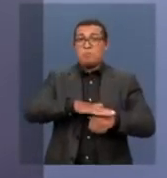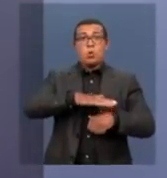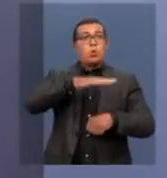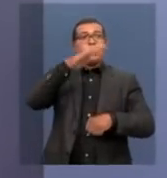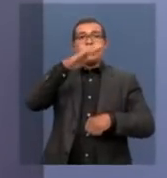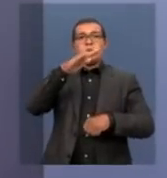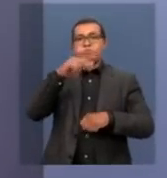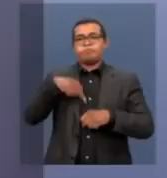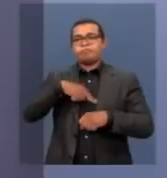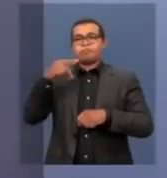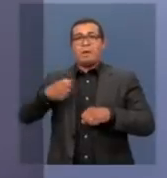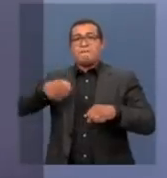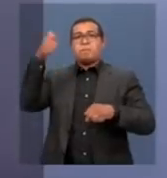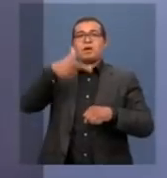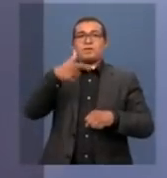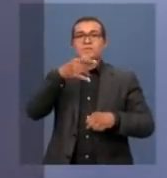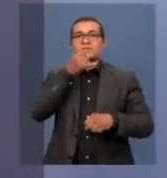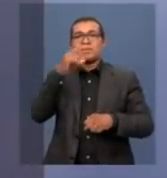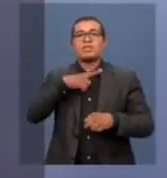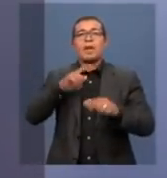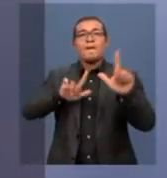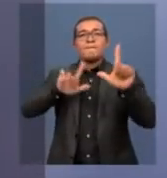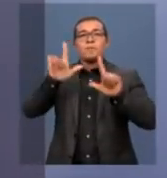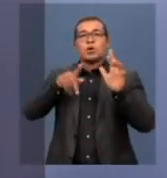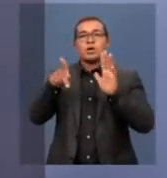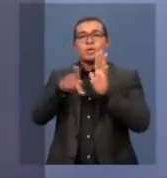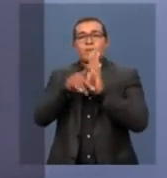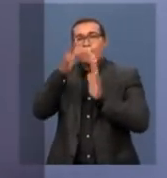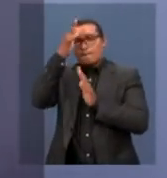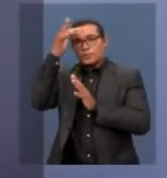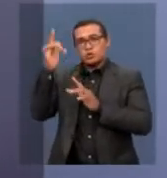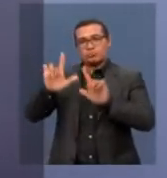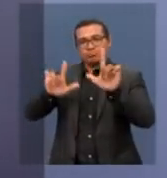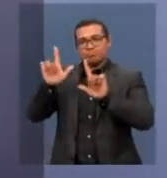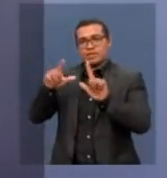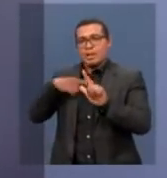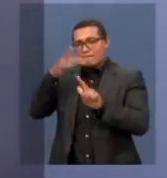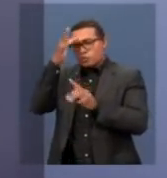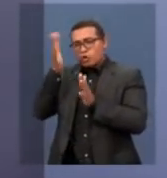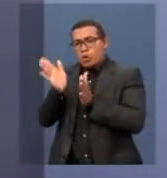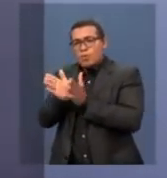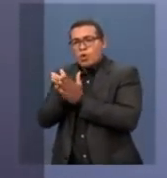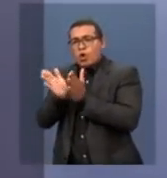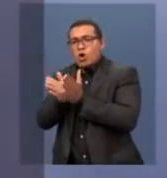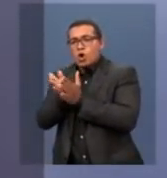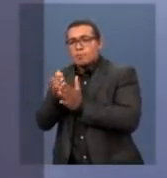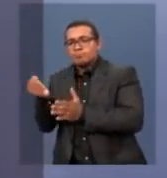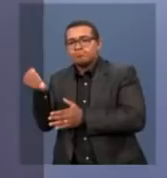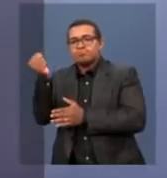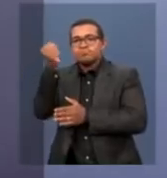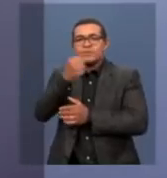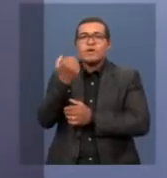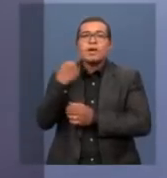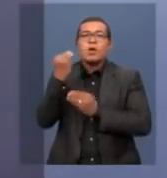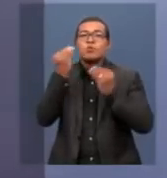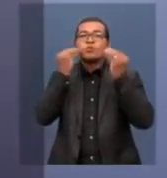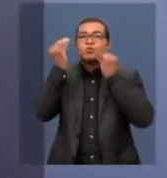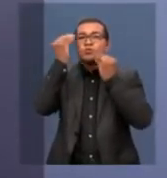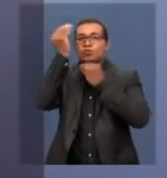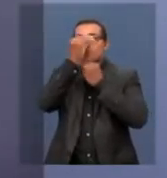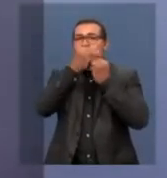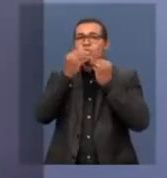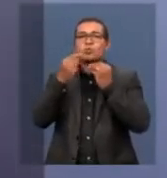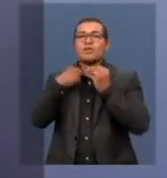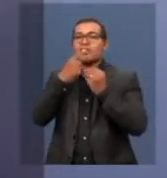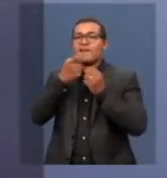aquele programa que tem a luciana gimenez e pega uma pessoa mais humilde cento e é aquela pessoa leve faz uma maquiagem nela bota beech